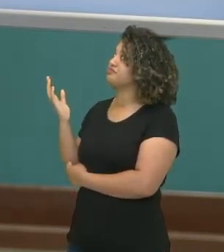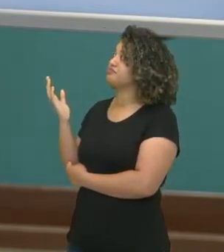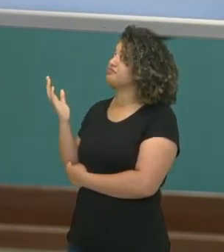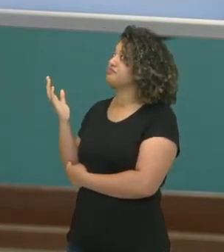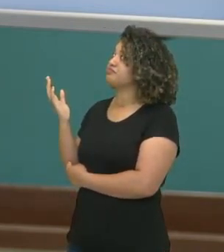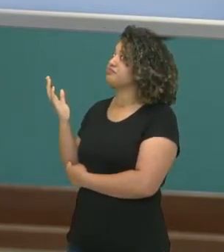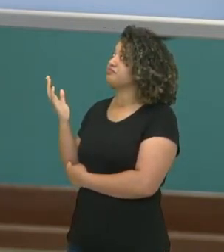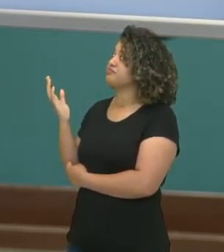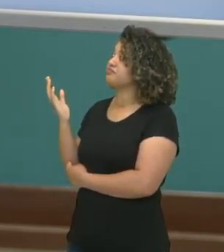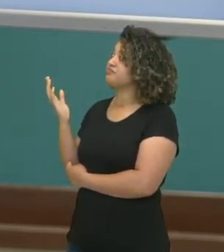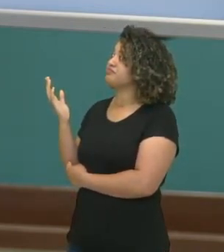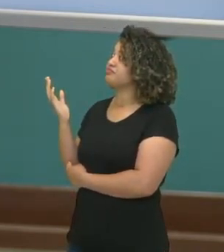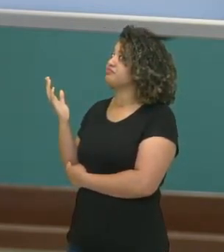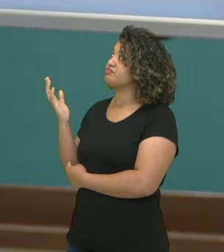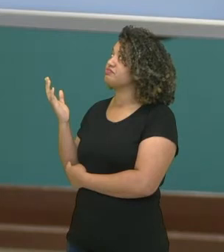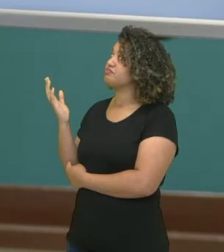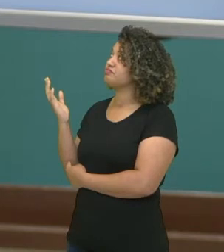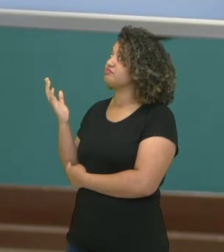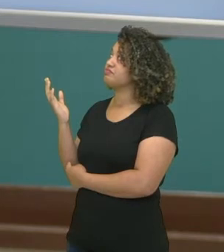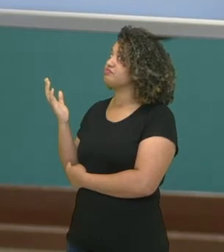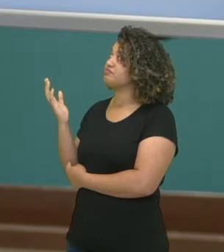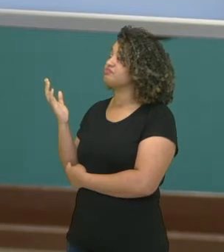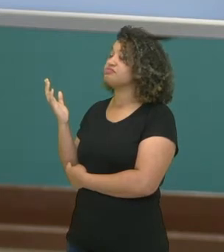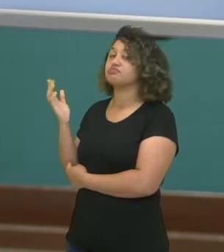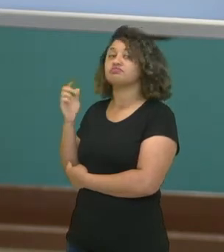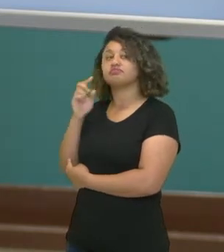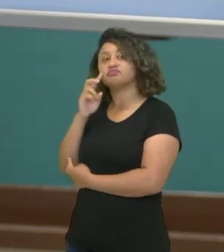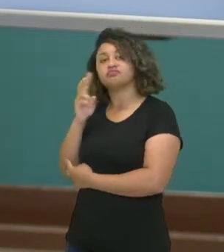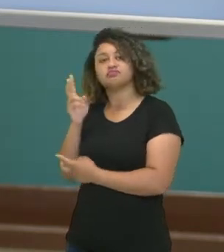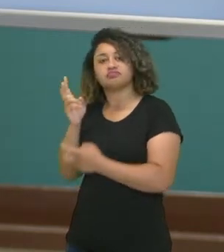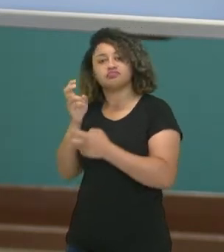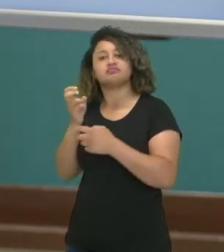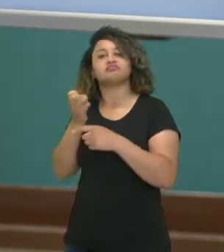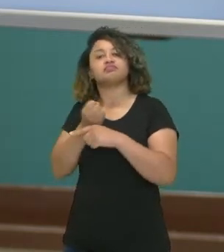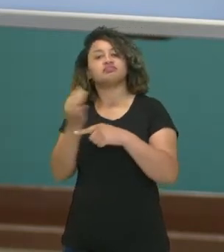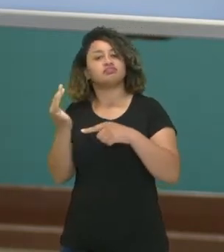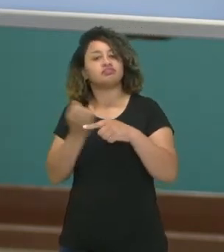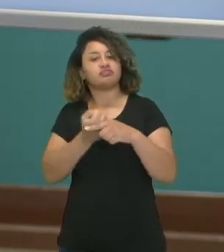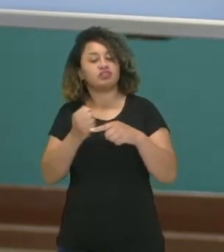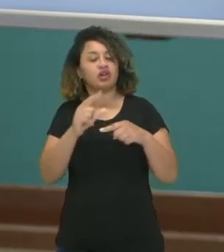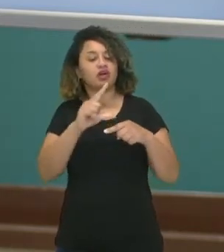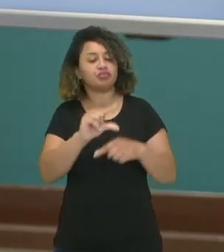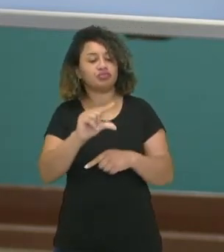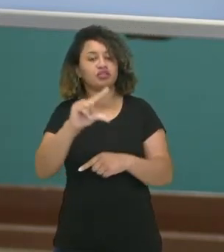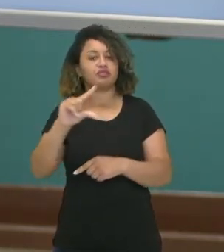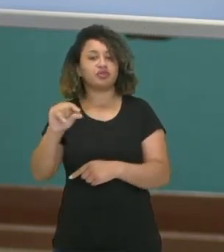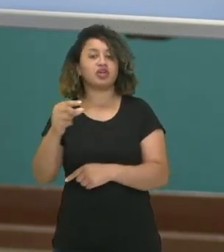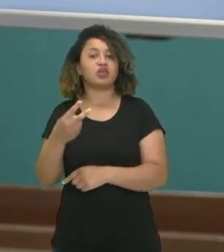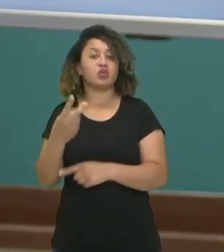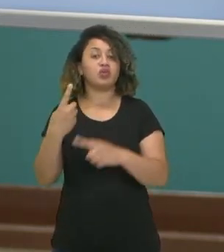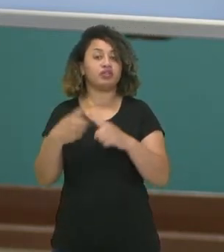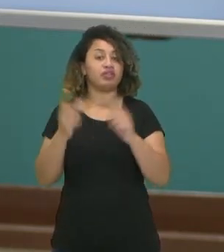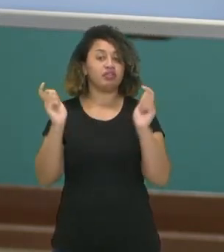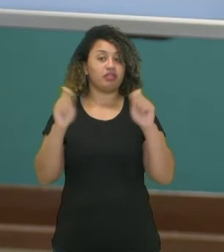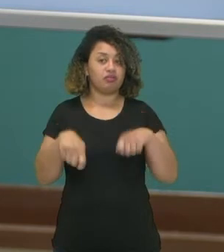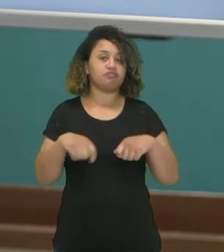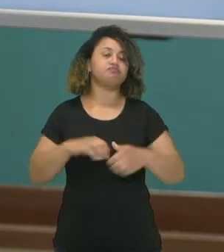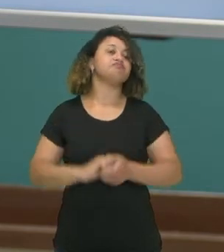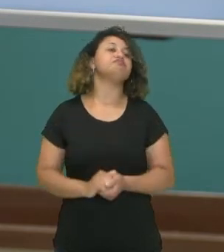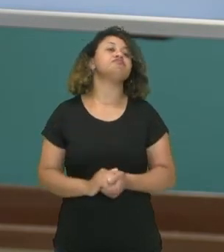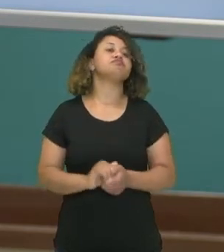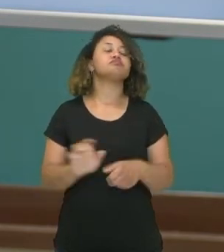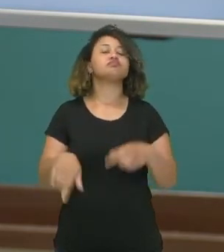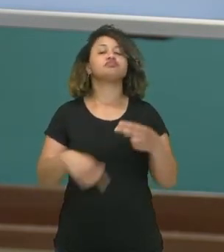aqui, ó, que essa fração, ela foi simplificada 2 vezes, certo? E por